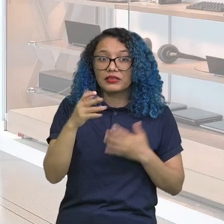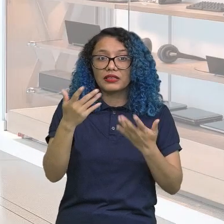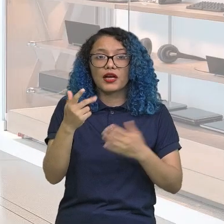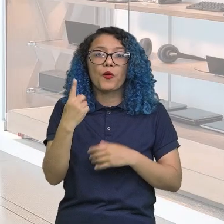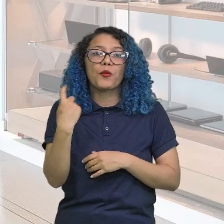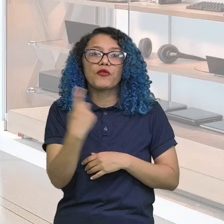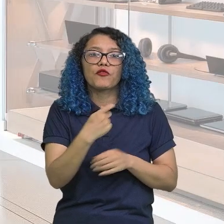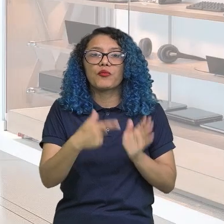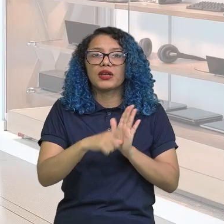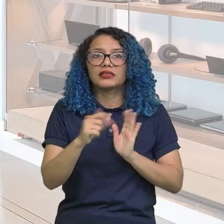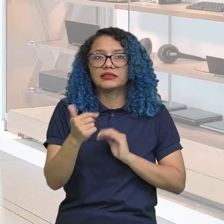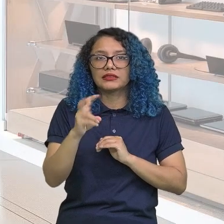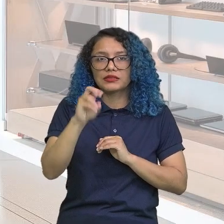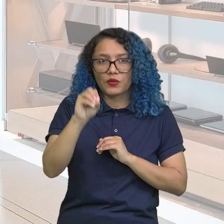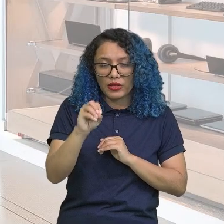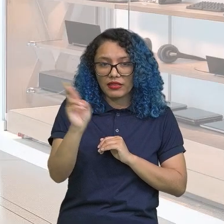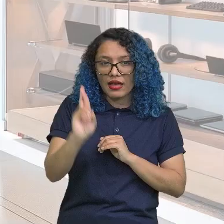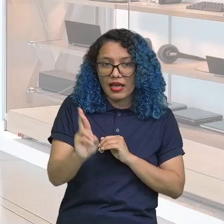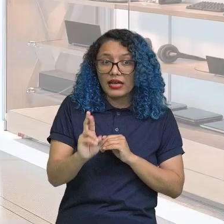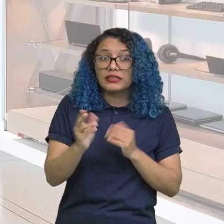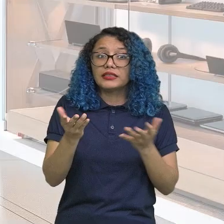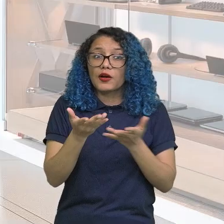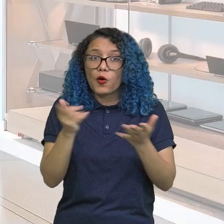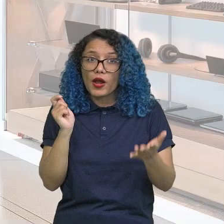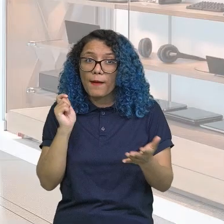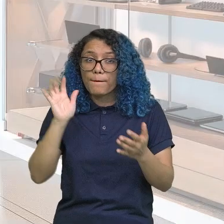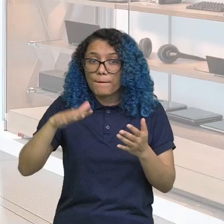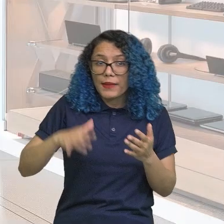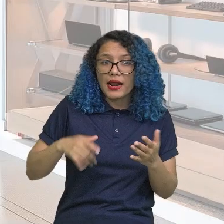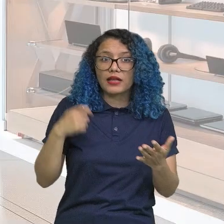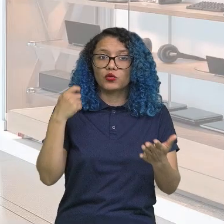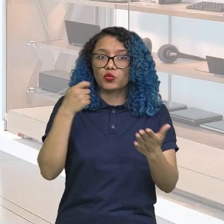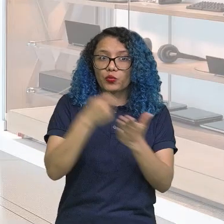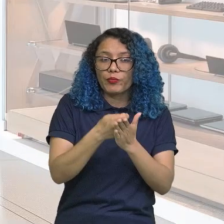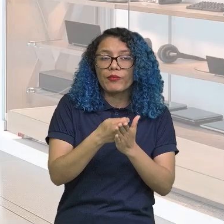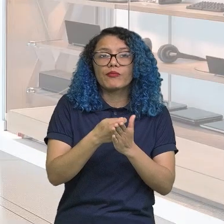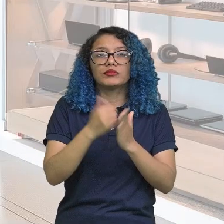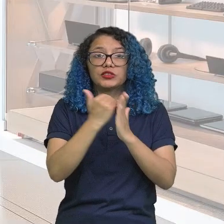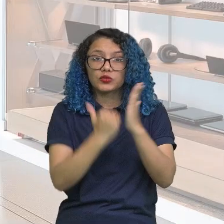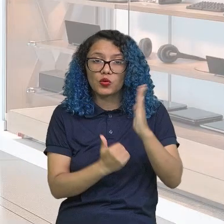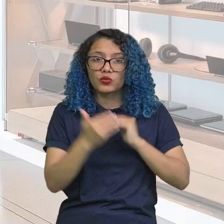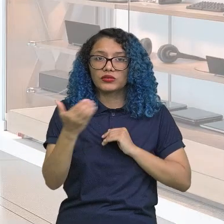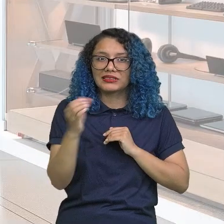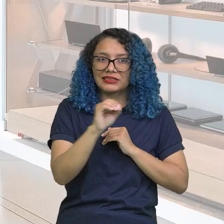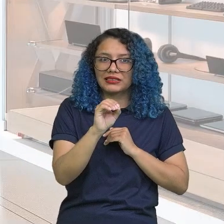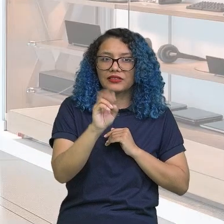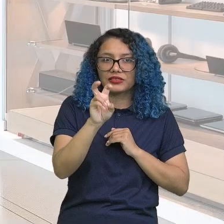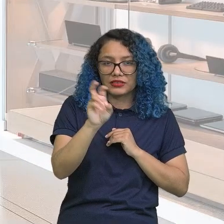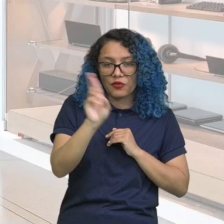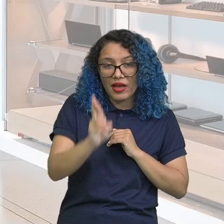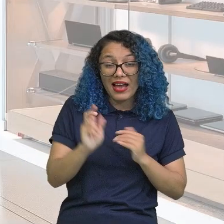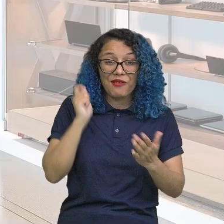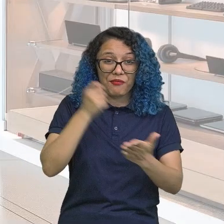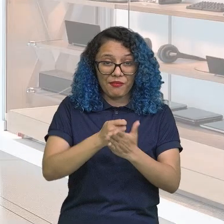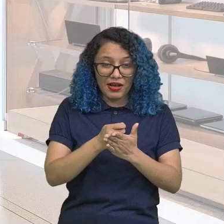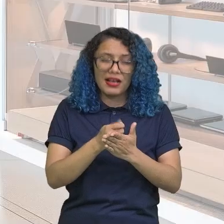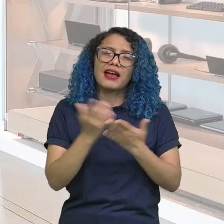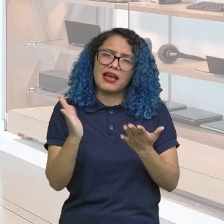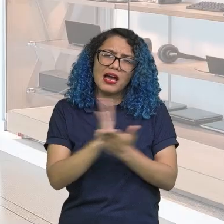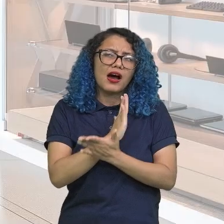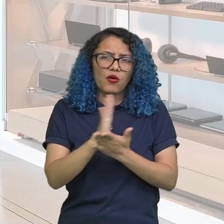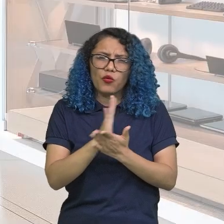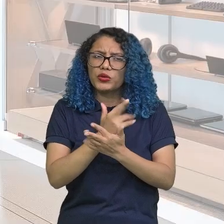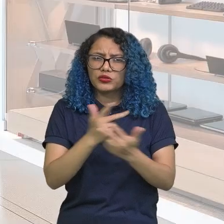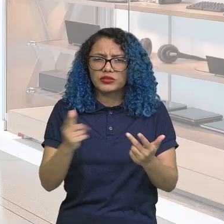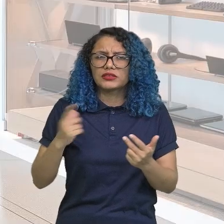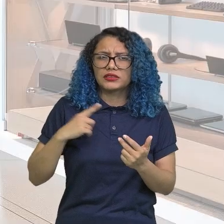R$ 105. Está vendo como a gente vai se identificando com essas situações? São situações que você e eu nós passamos, não é?